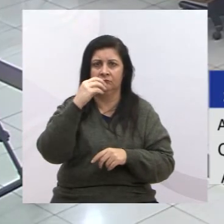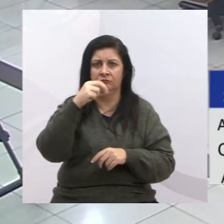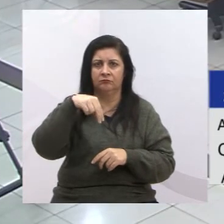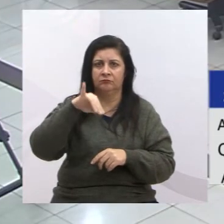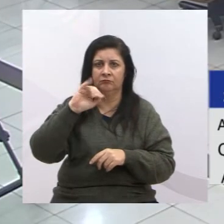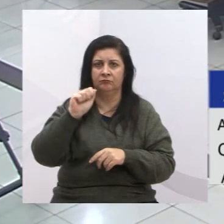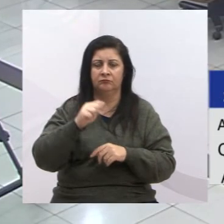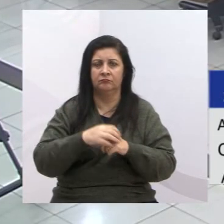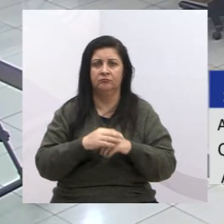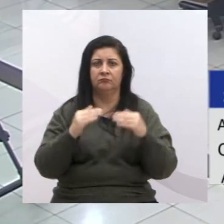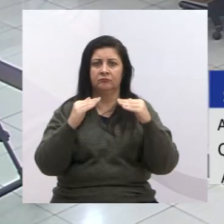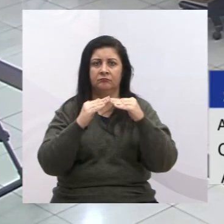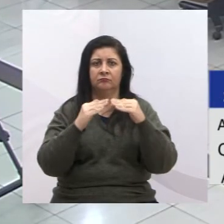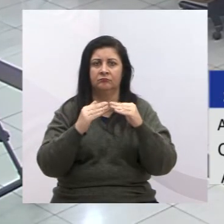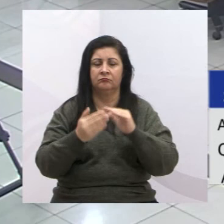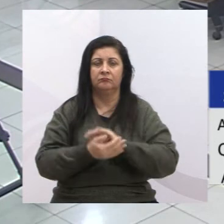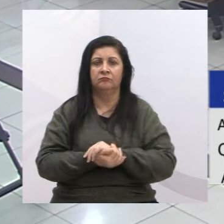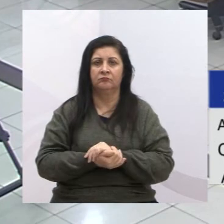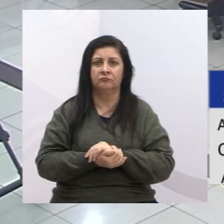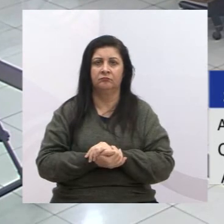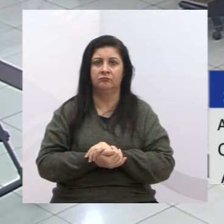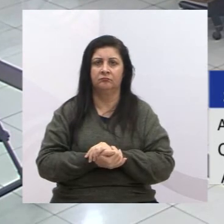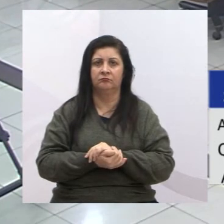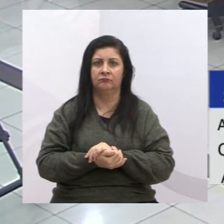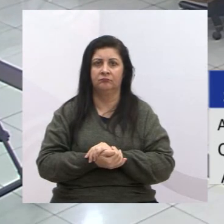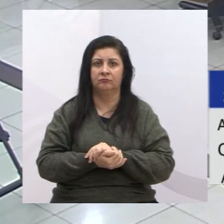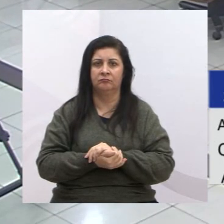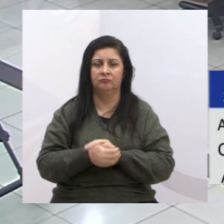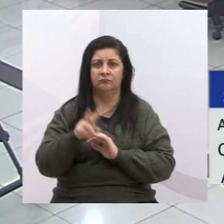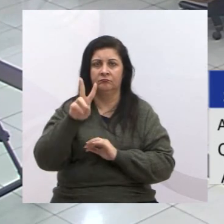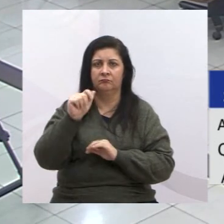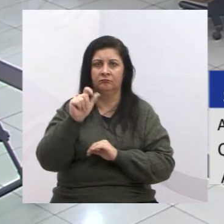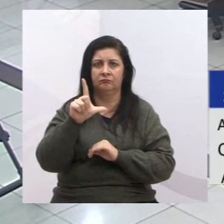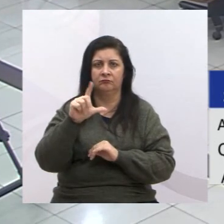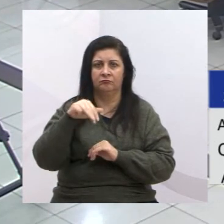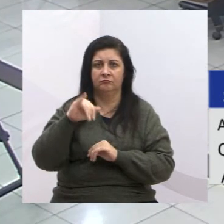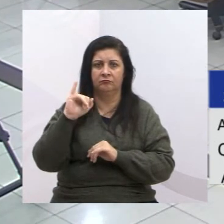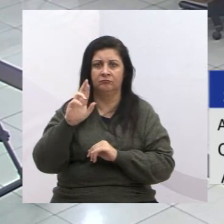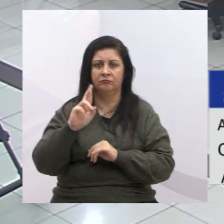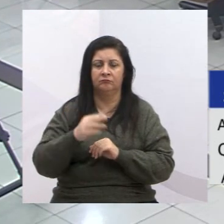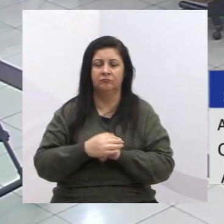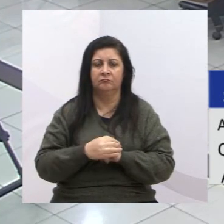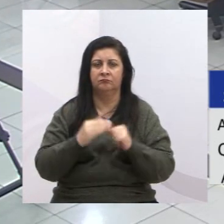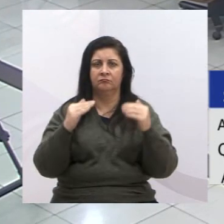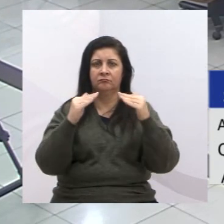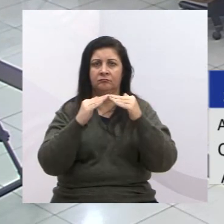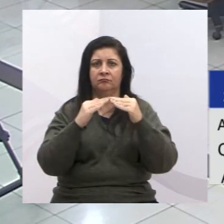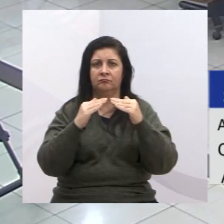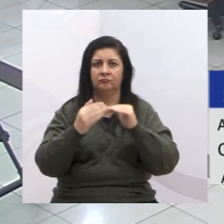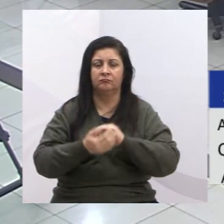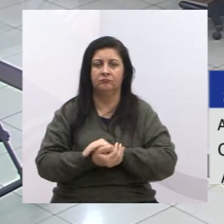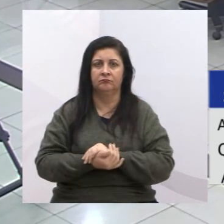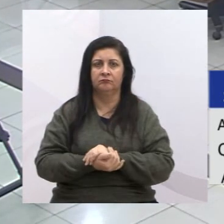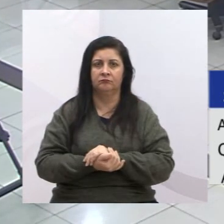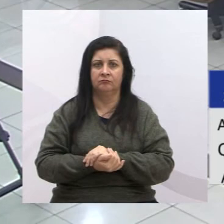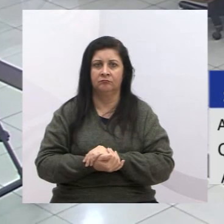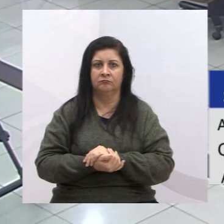Patas Amizade? Favorável. Como vota o vereador Valmir do Parque Meia Lua? O voto é favorável.